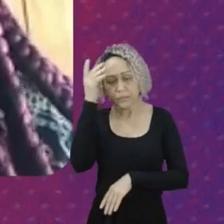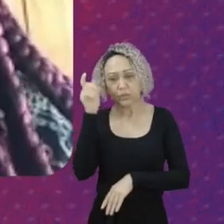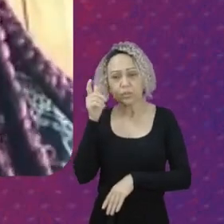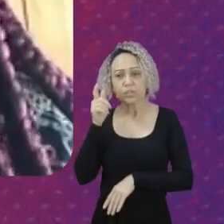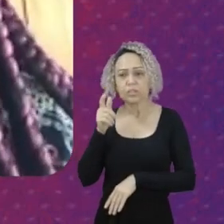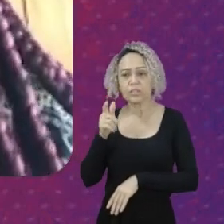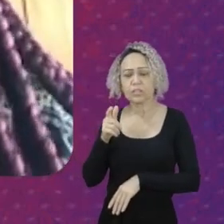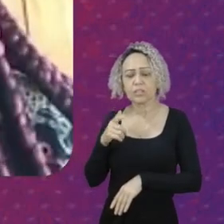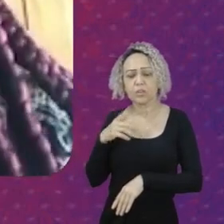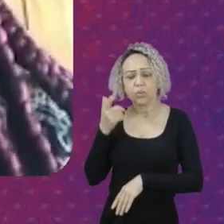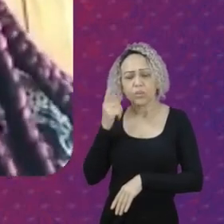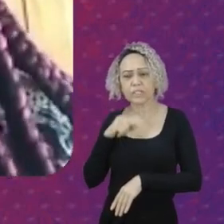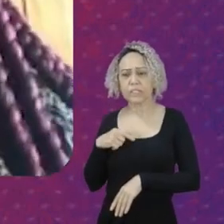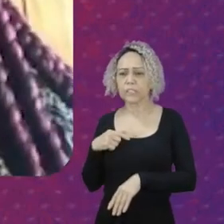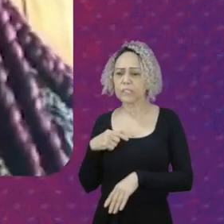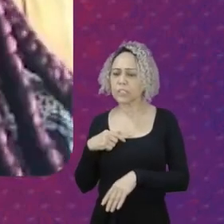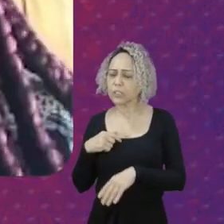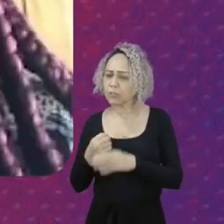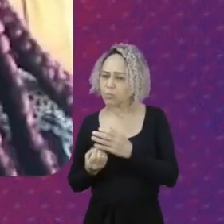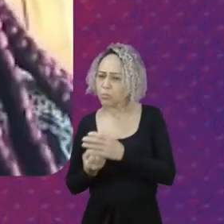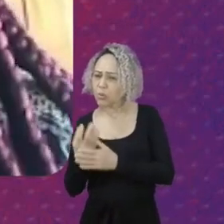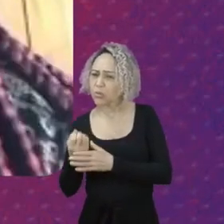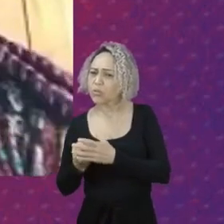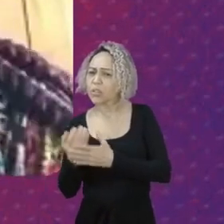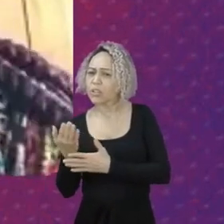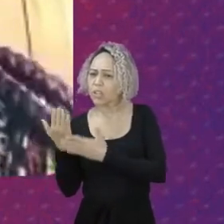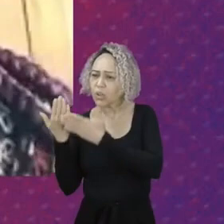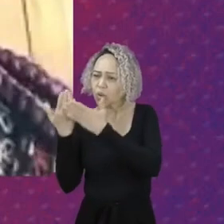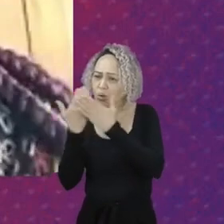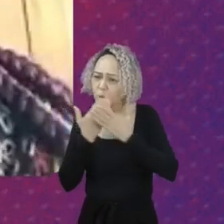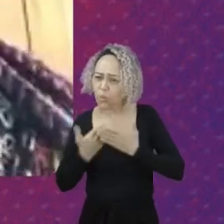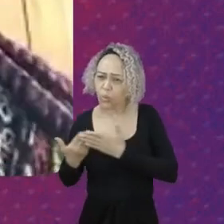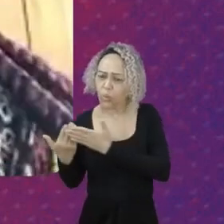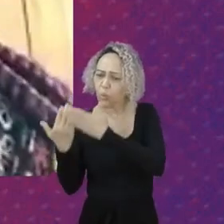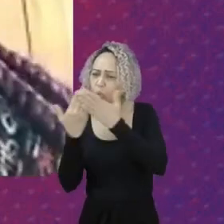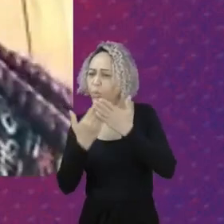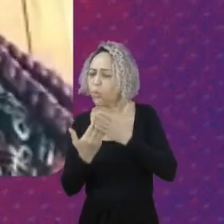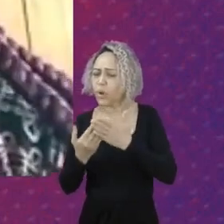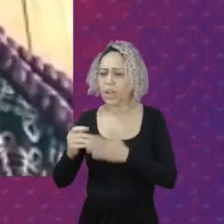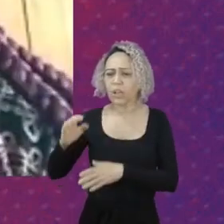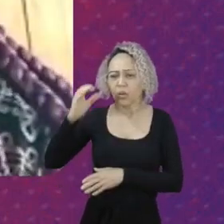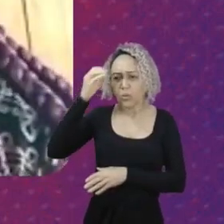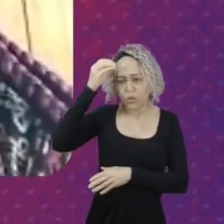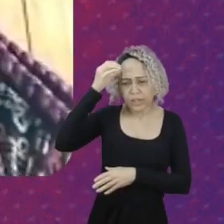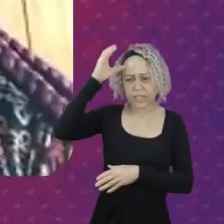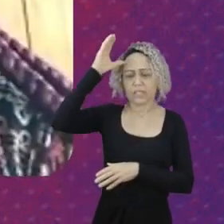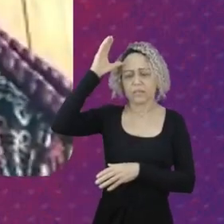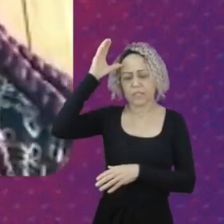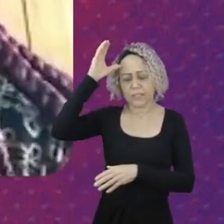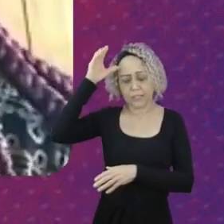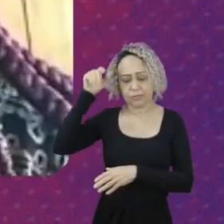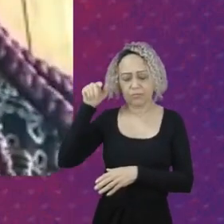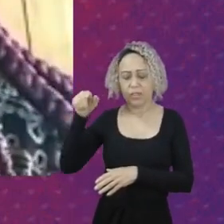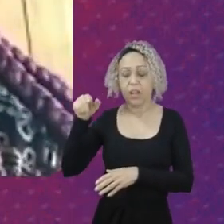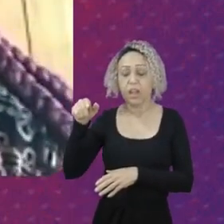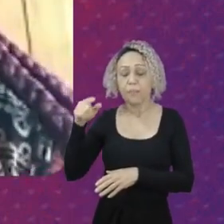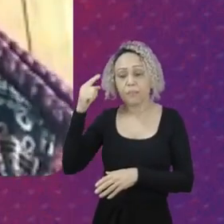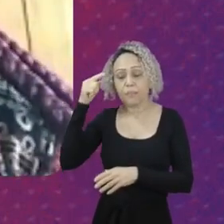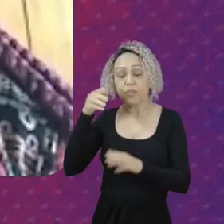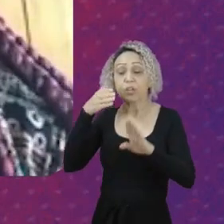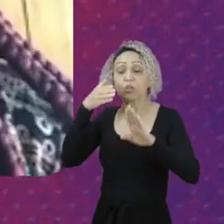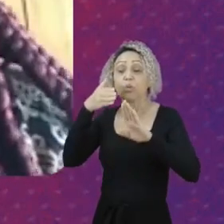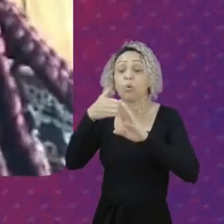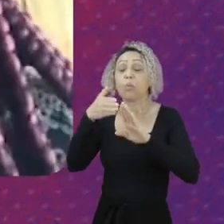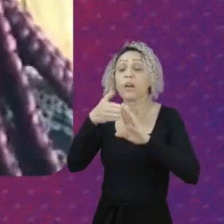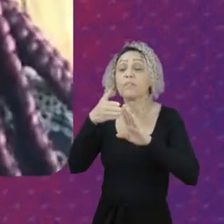a partir das suas experiências de vida, de um espaço altamente criminalizado, estigmatizado, de